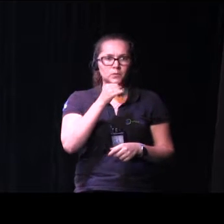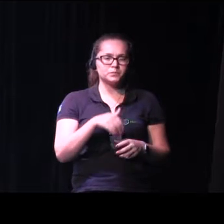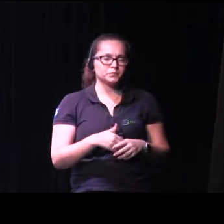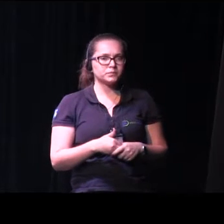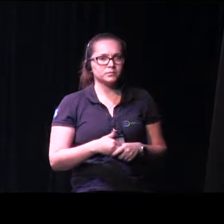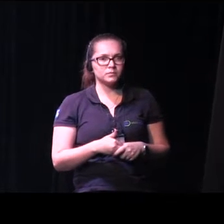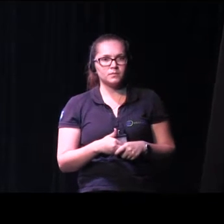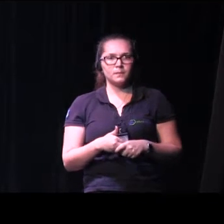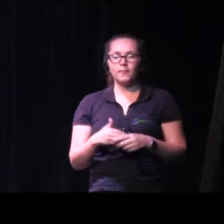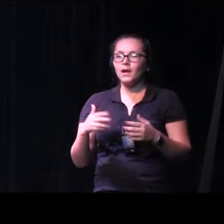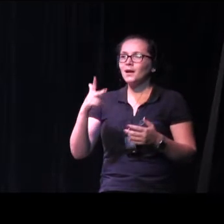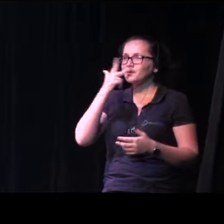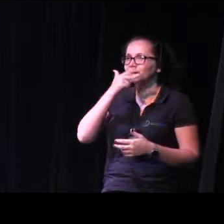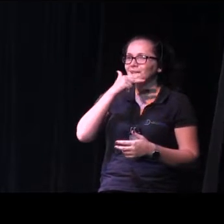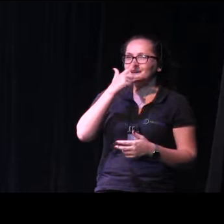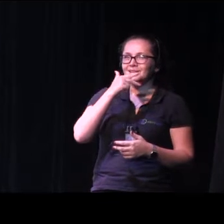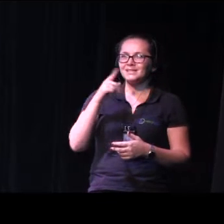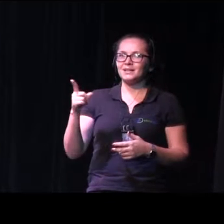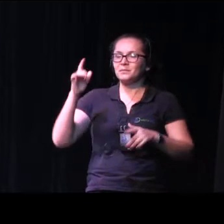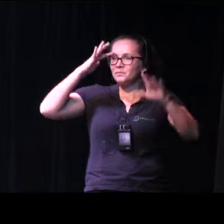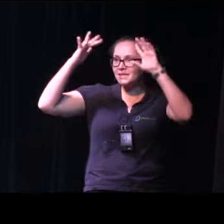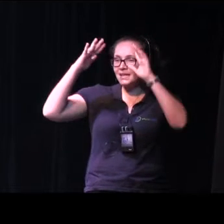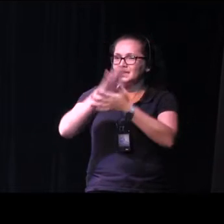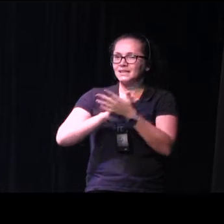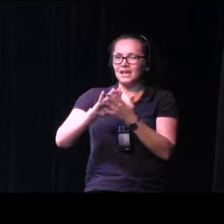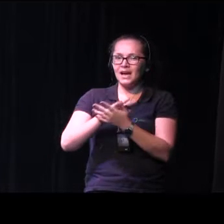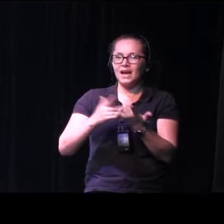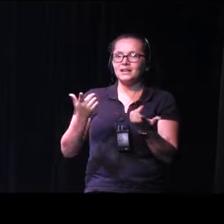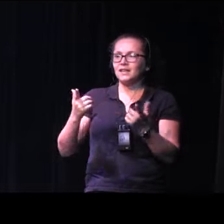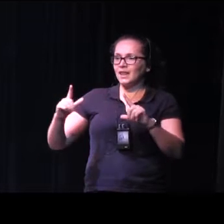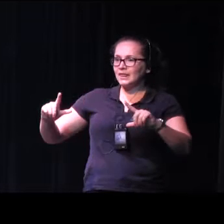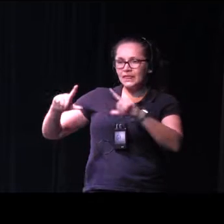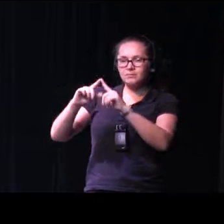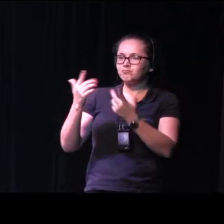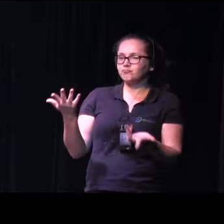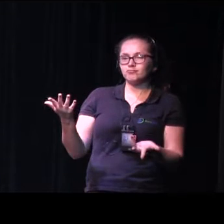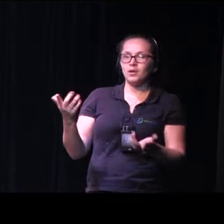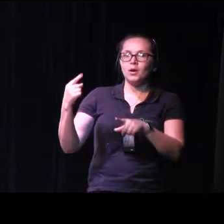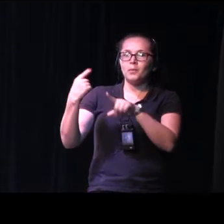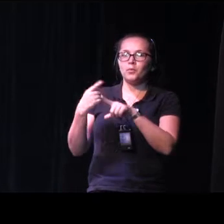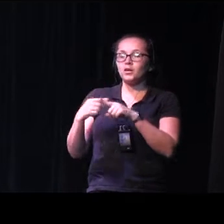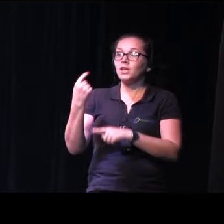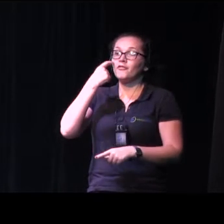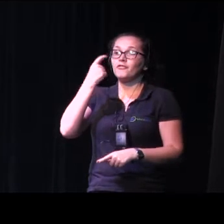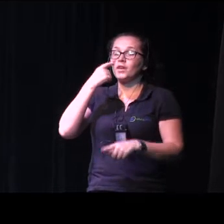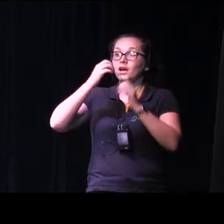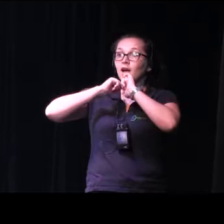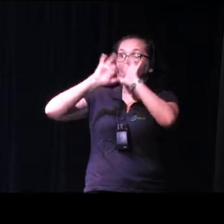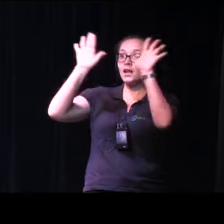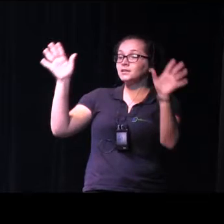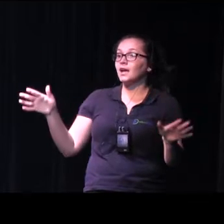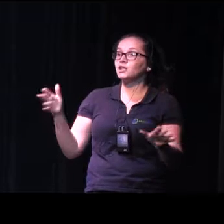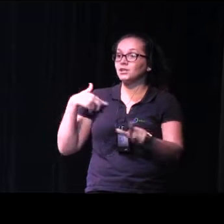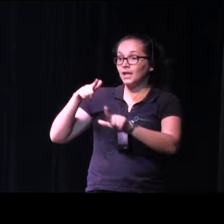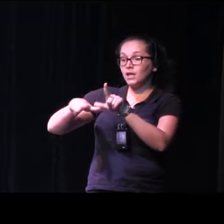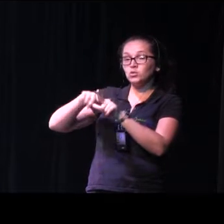Uma retícula que parece não ter sido pensada, retangular, não acontece nada, porque eu